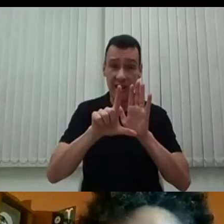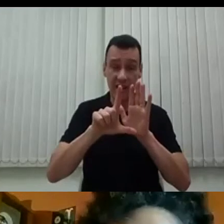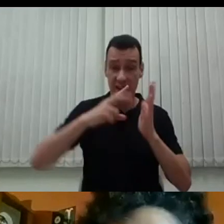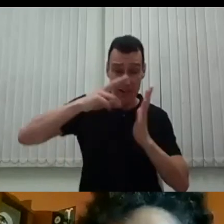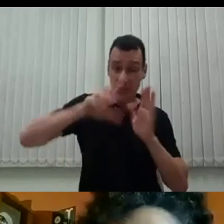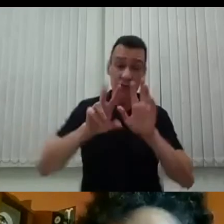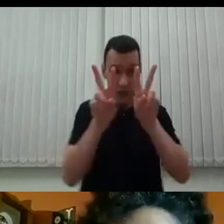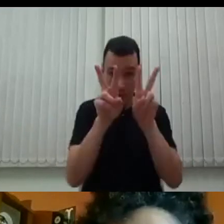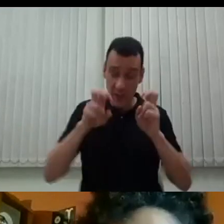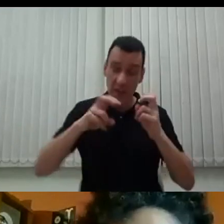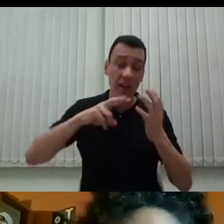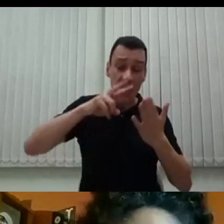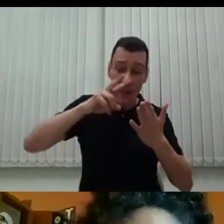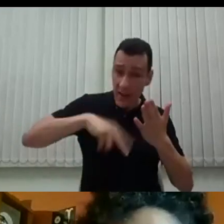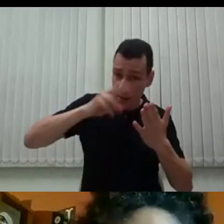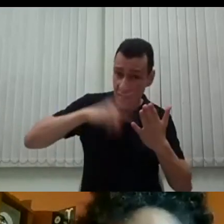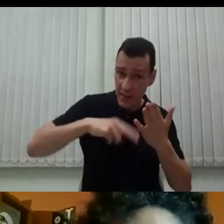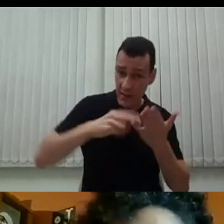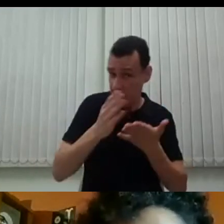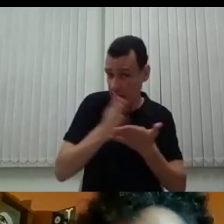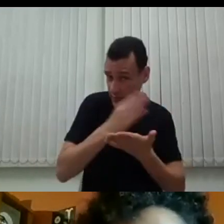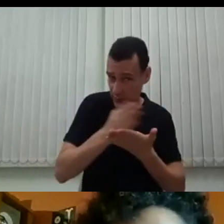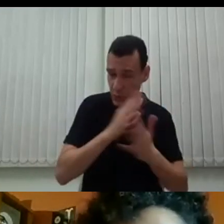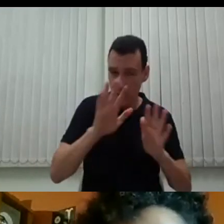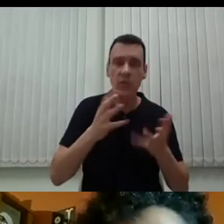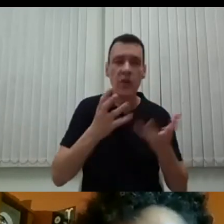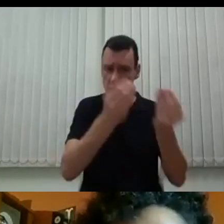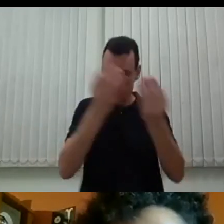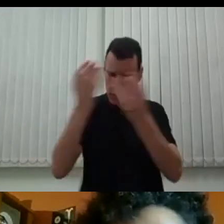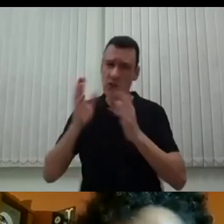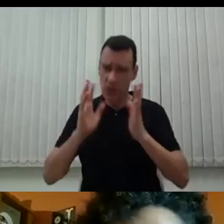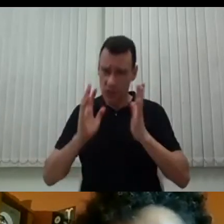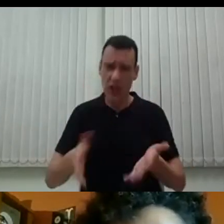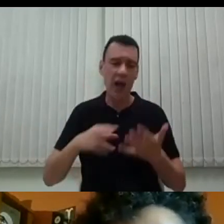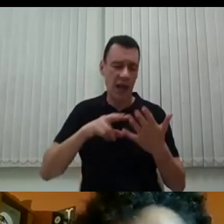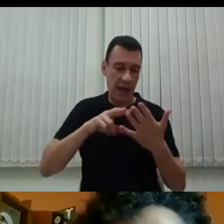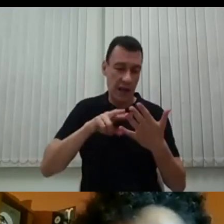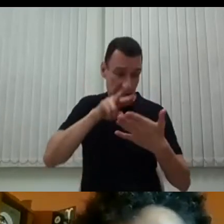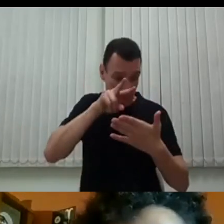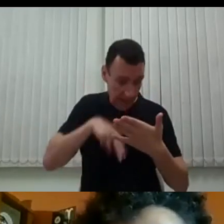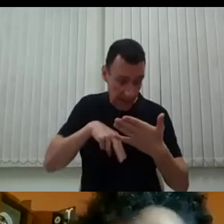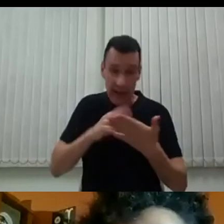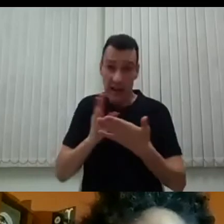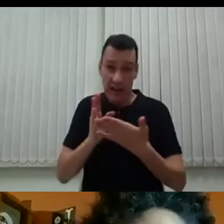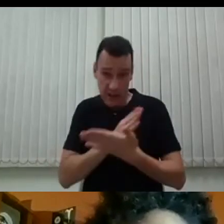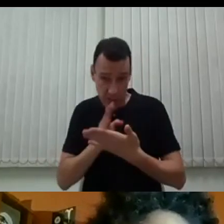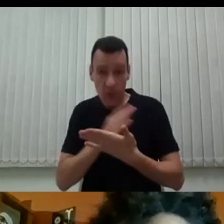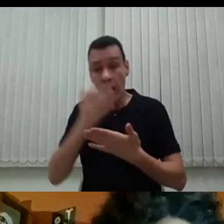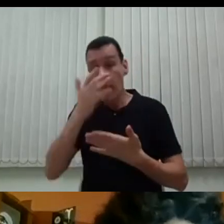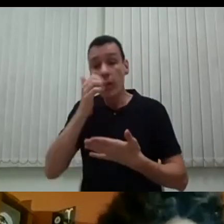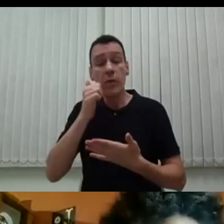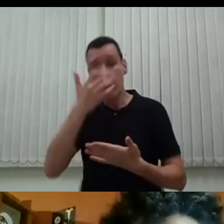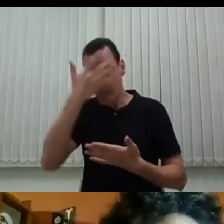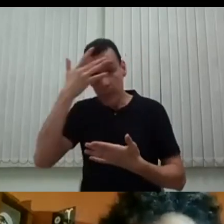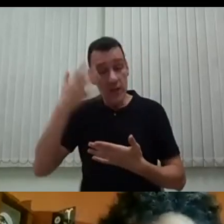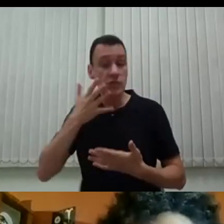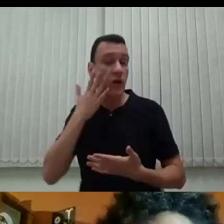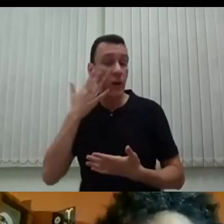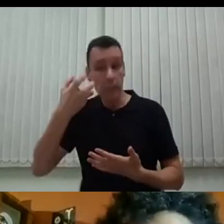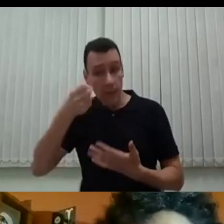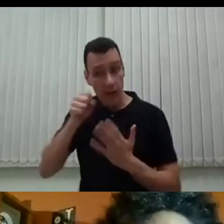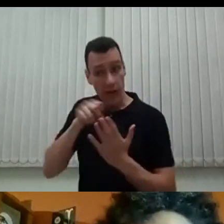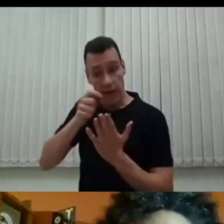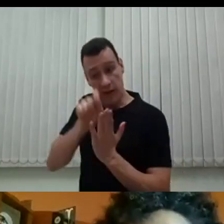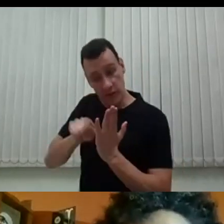pessoas brancas e depois passa a ler a literatura feita por mulheres negras ou por pessoas negras, a gente começa a perceber essa